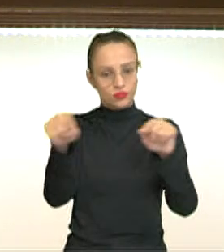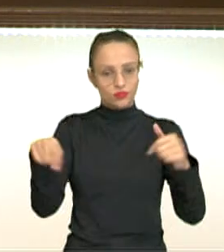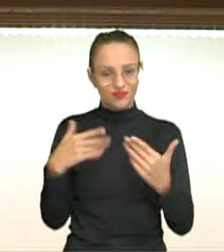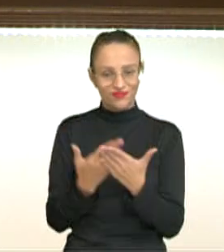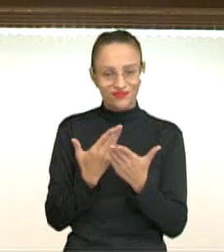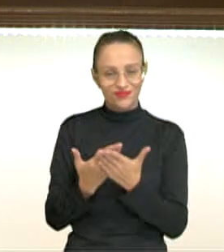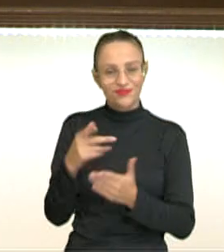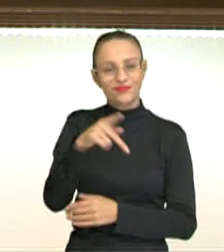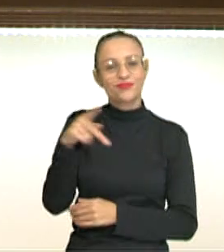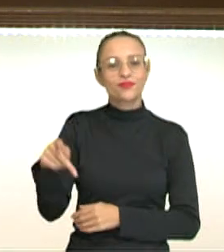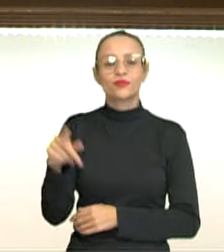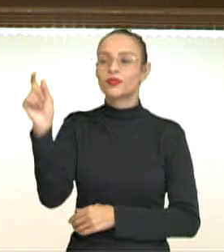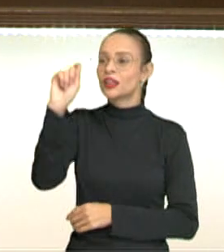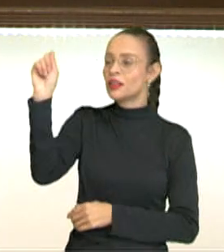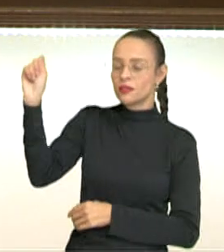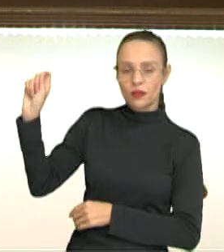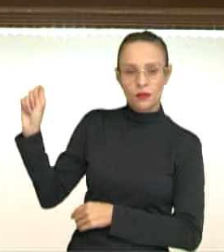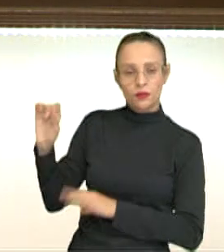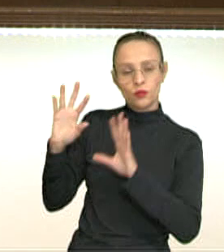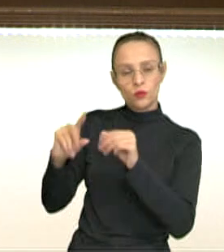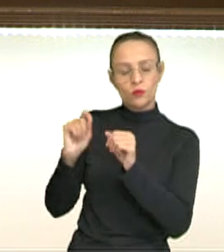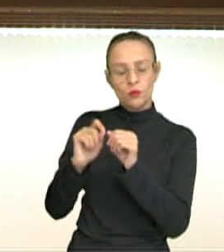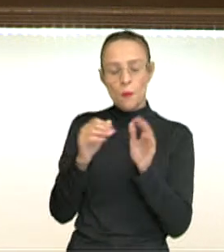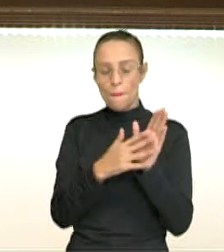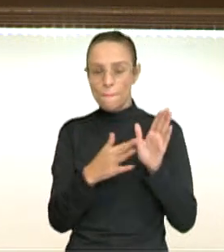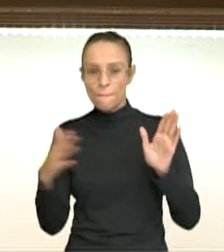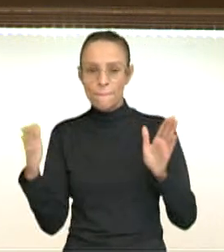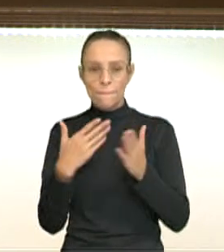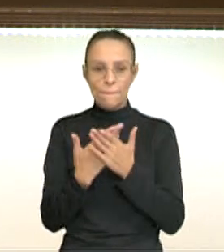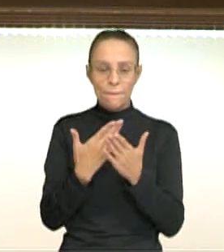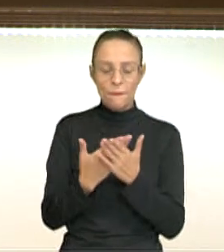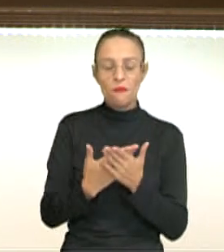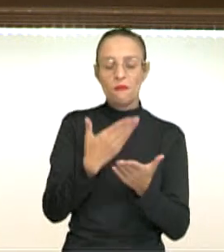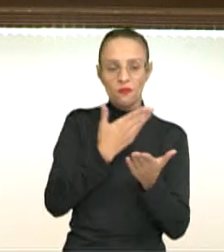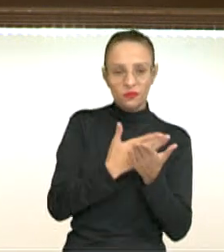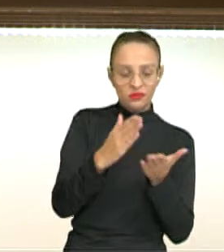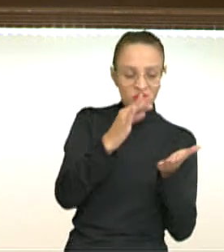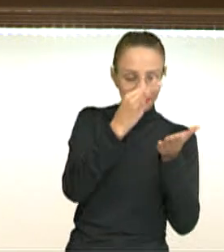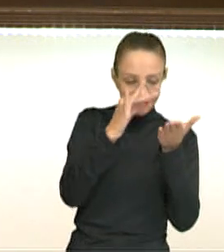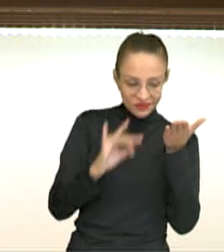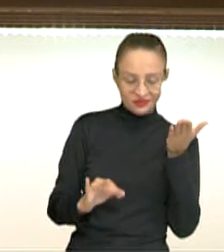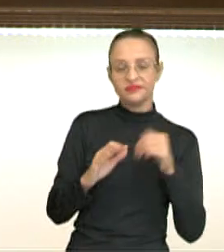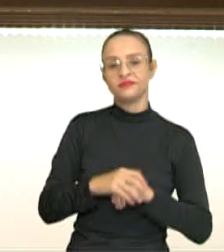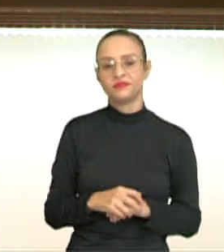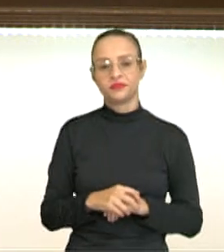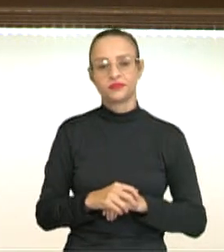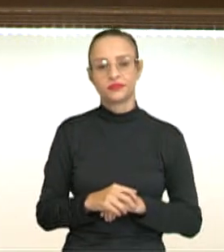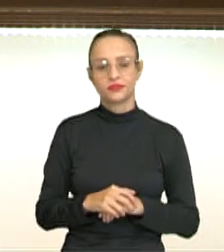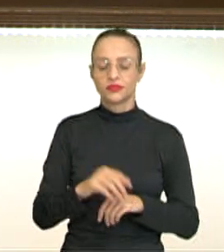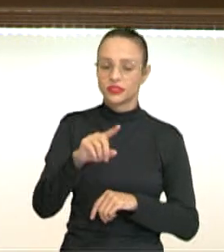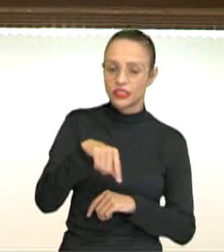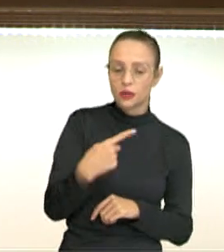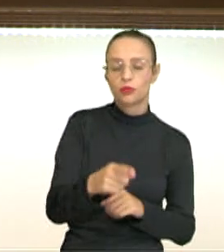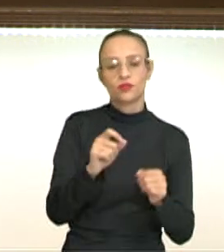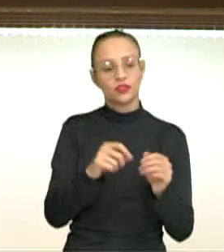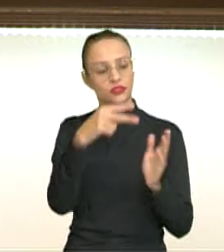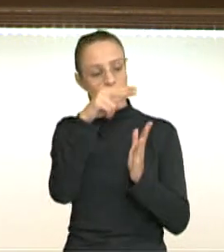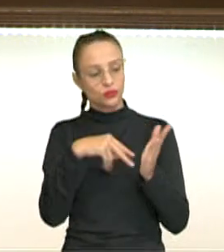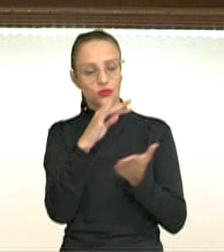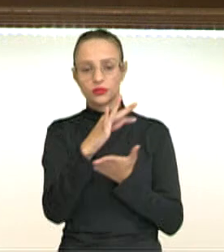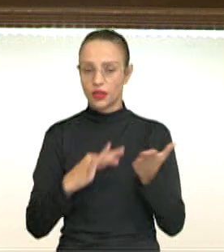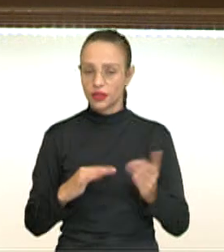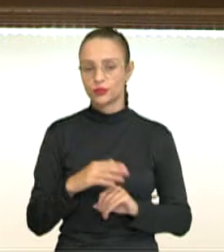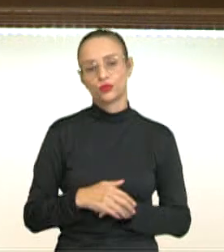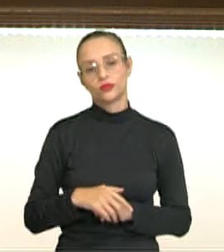Alguns professores escrevem no quadro tudo que eles vão fazer durante a aula. Então no início vamos corrigir a tarefa, no meio da aula nós vamos fazer a leitura do